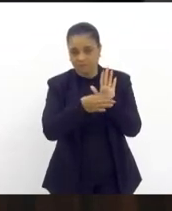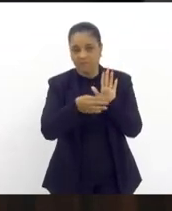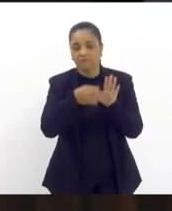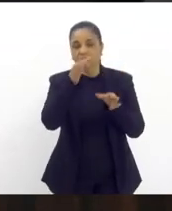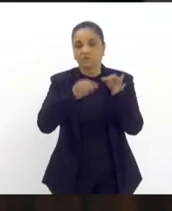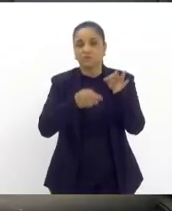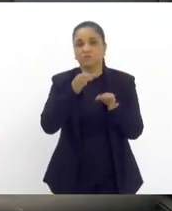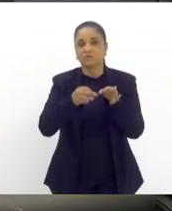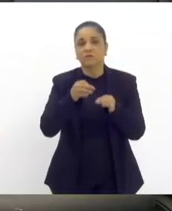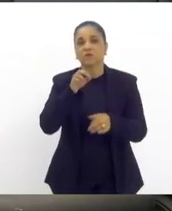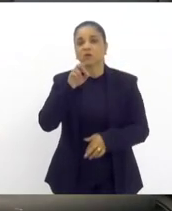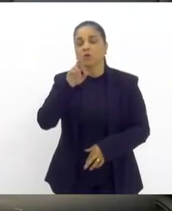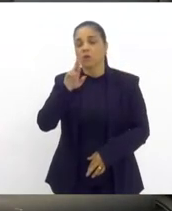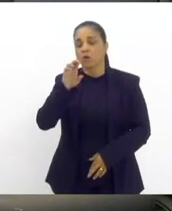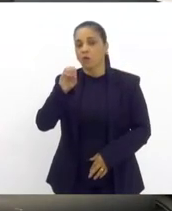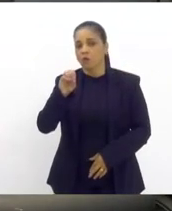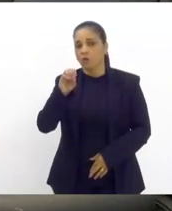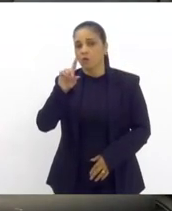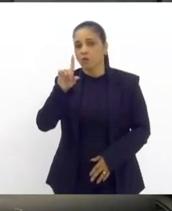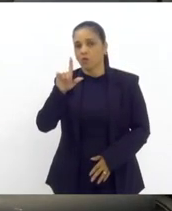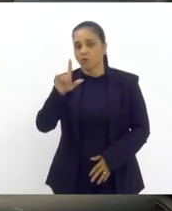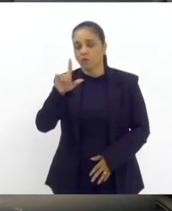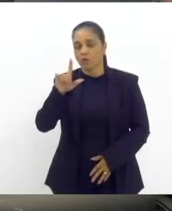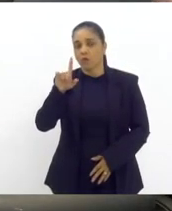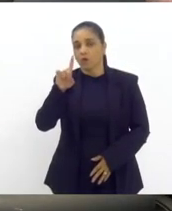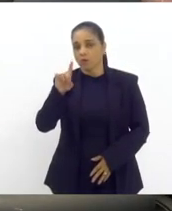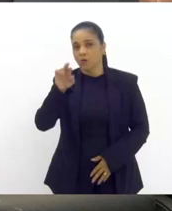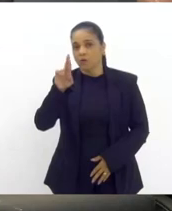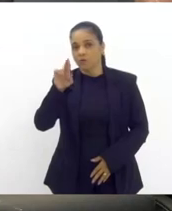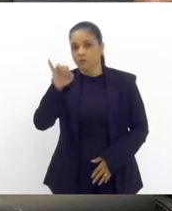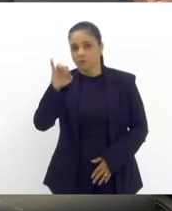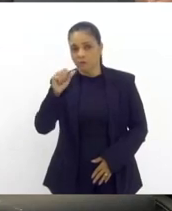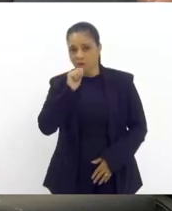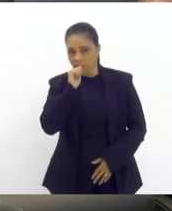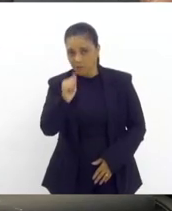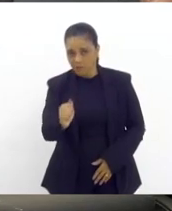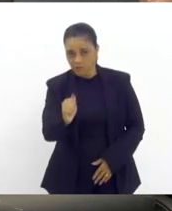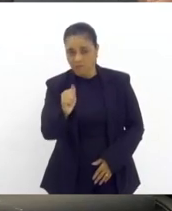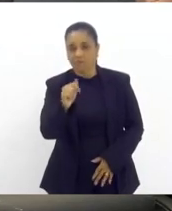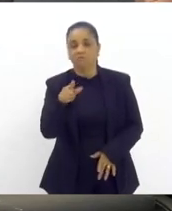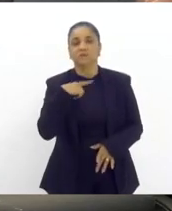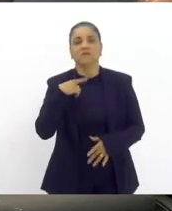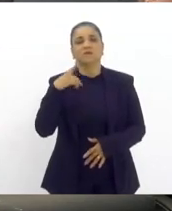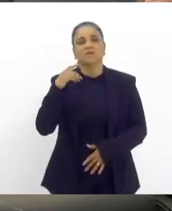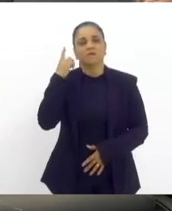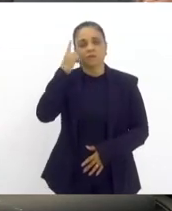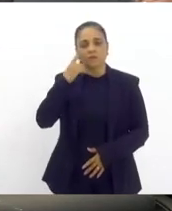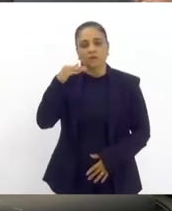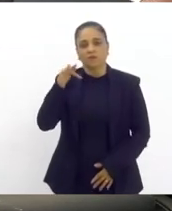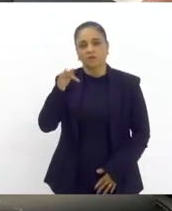Amorim Deputado Dr Serginho autor Deputado Fred Pacheco